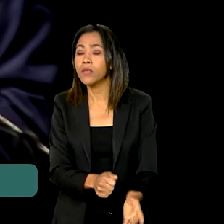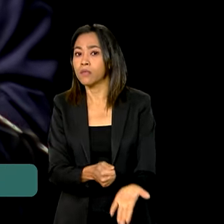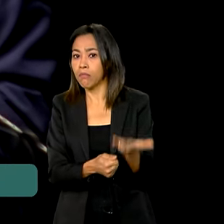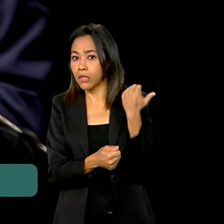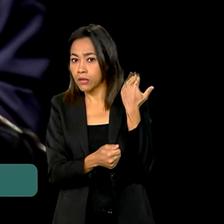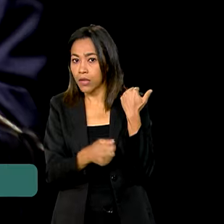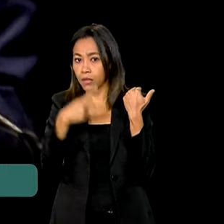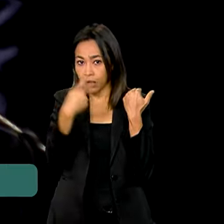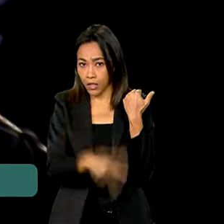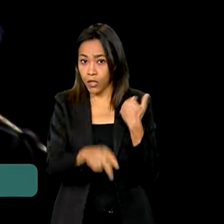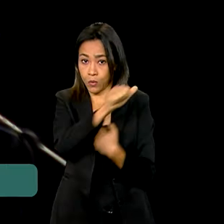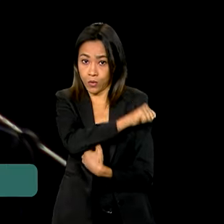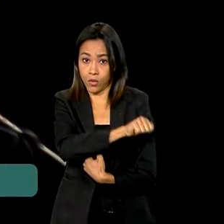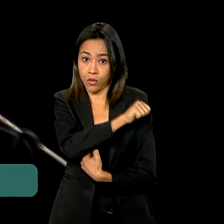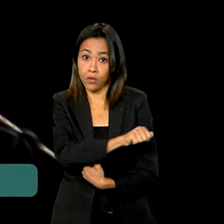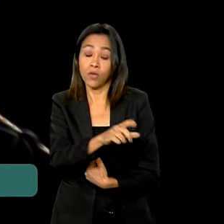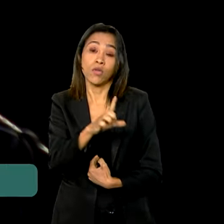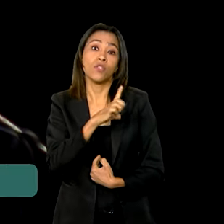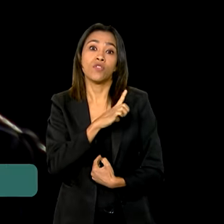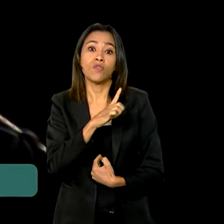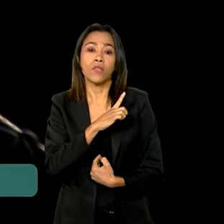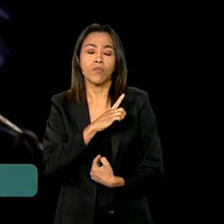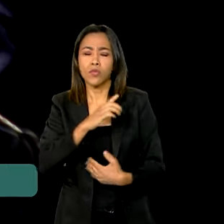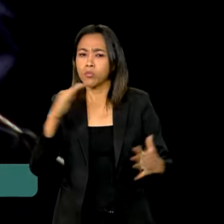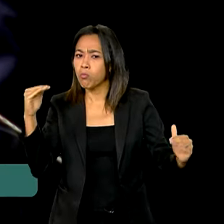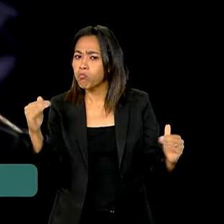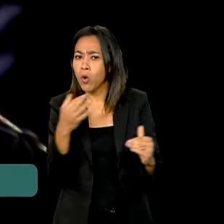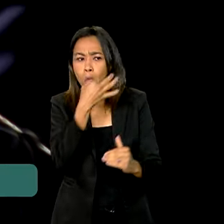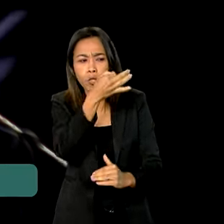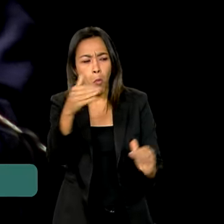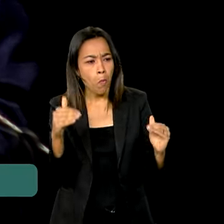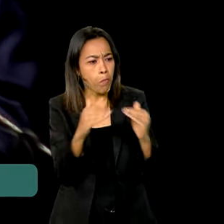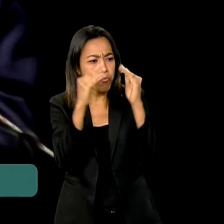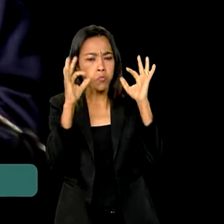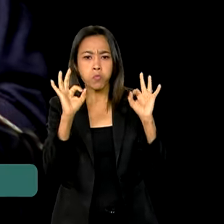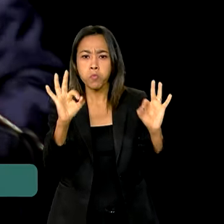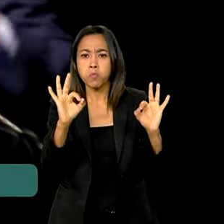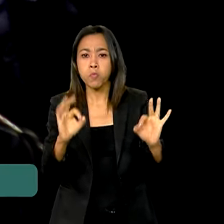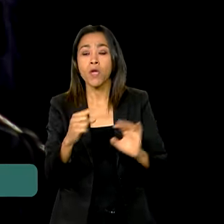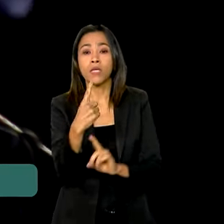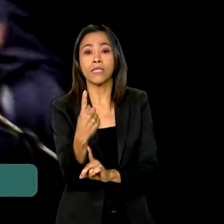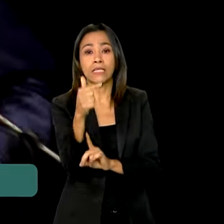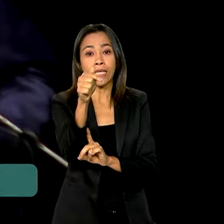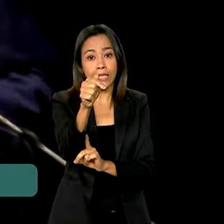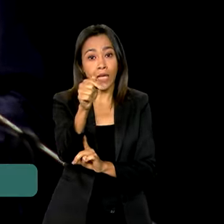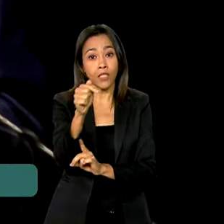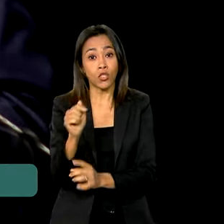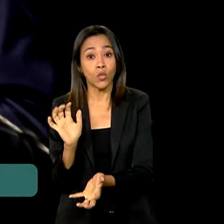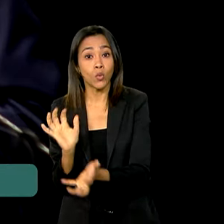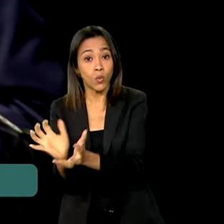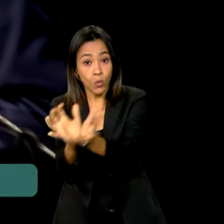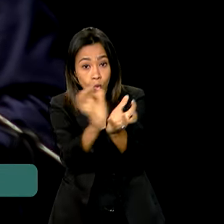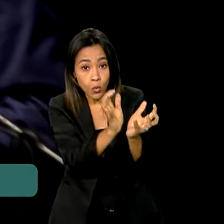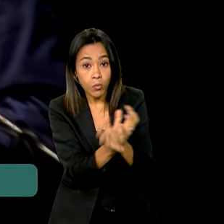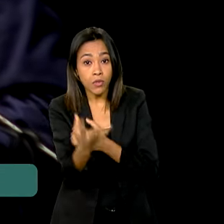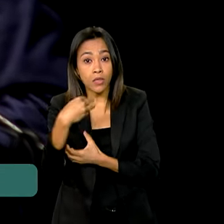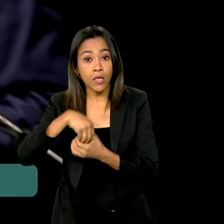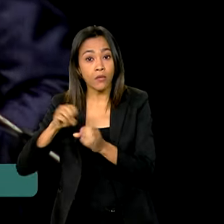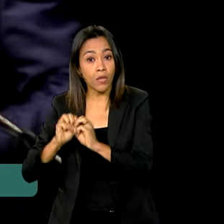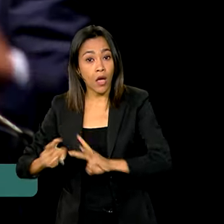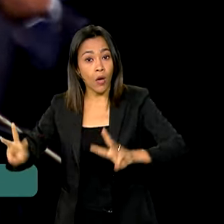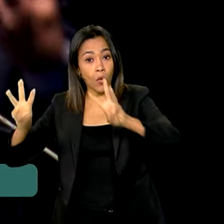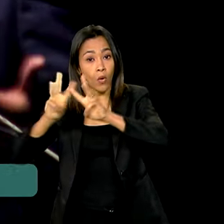Janeiro, a gente teve, por unanimidade, com 17 organismos da ONU e com